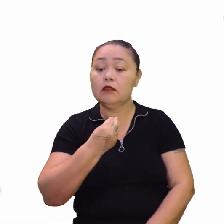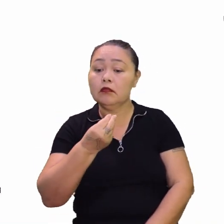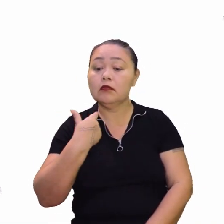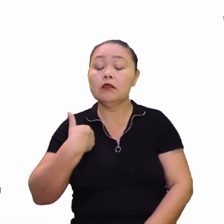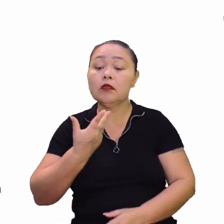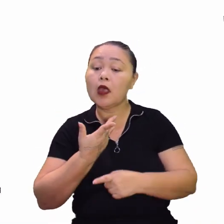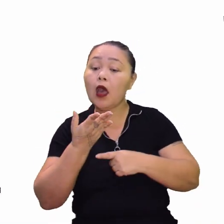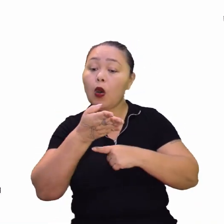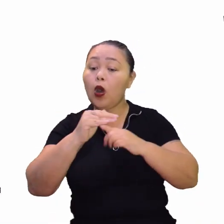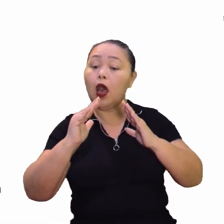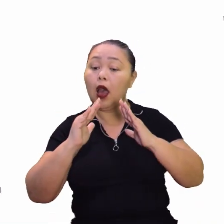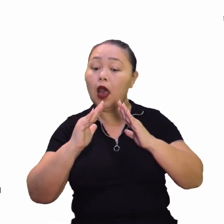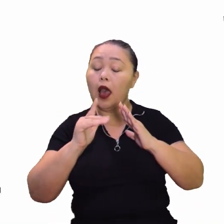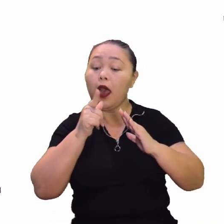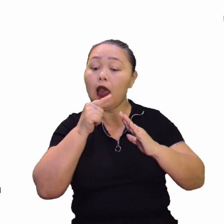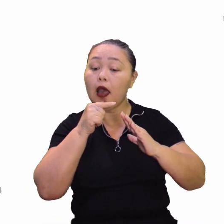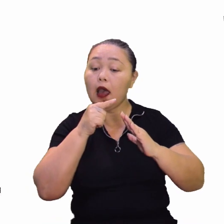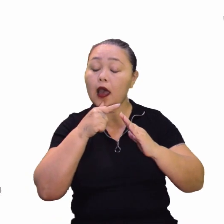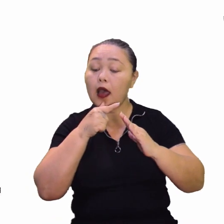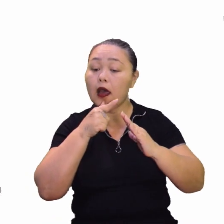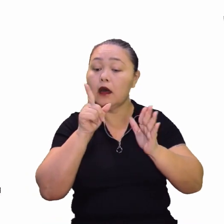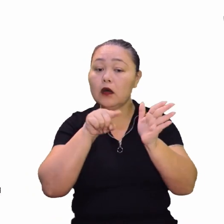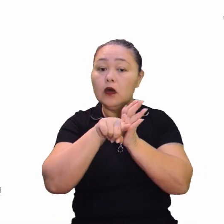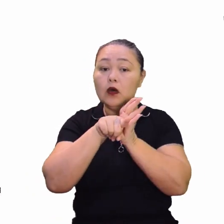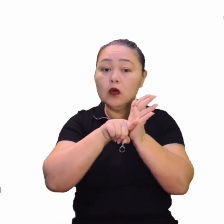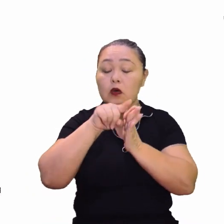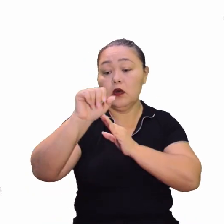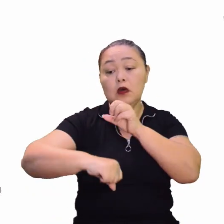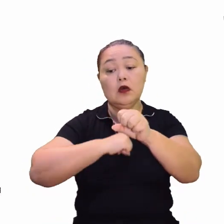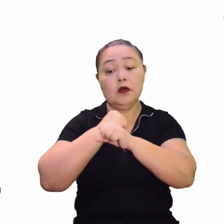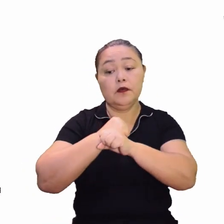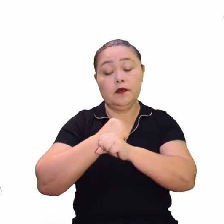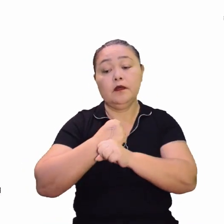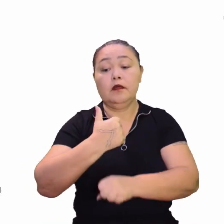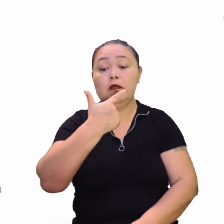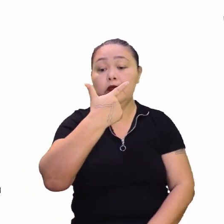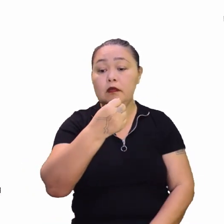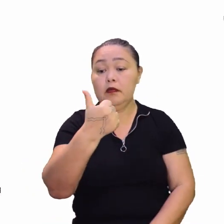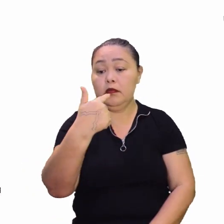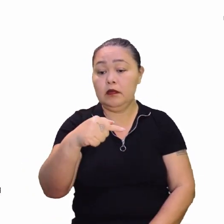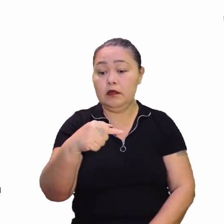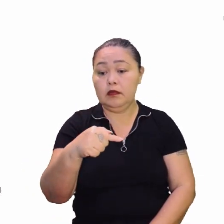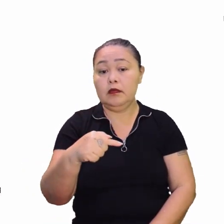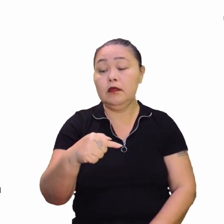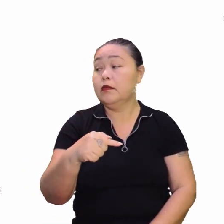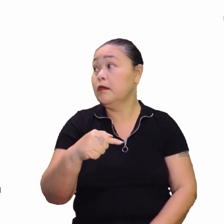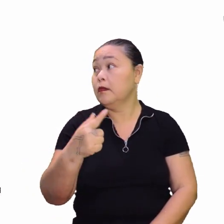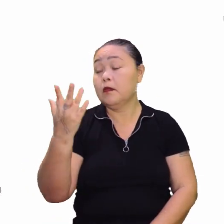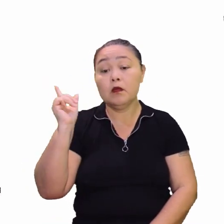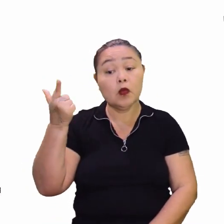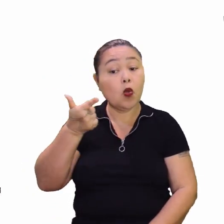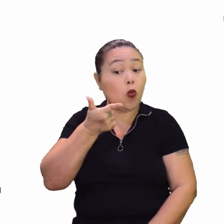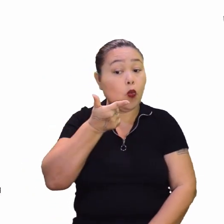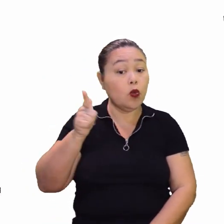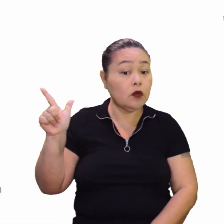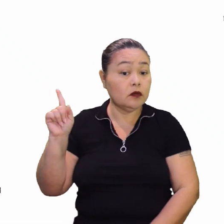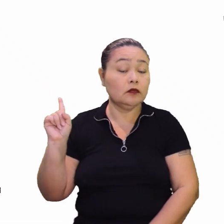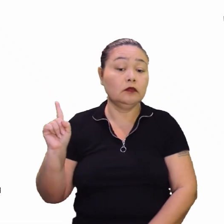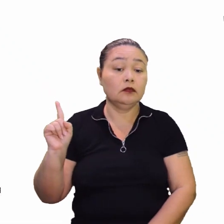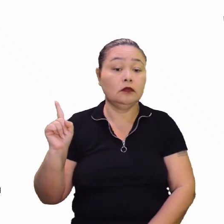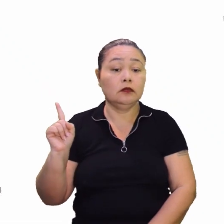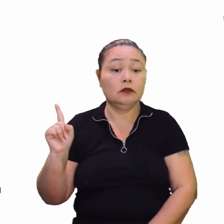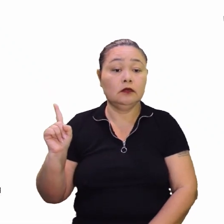de abastecimento de água com base no ano de 2017. Isso é uma outra